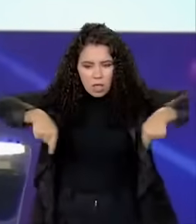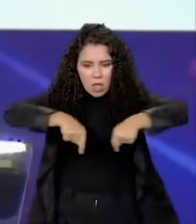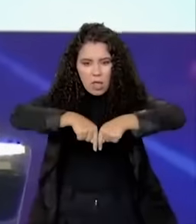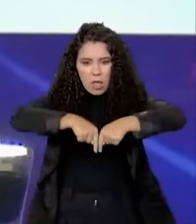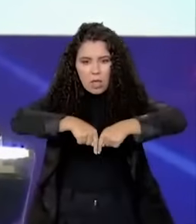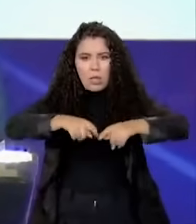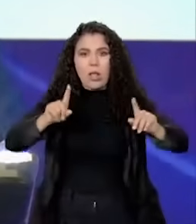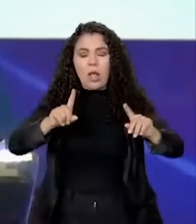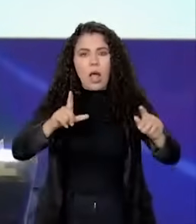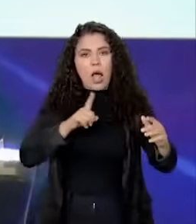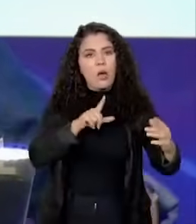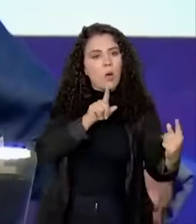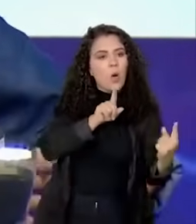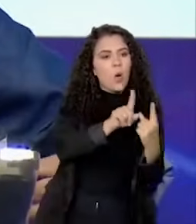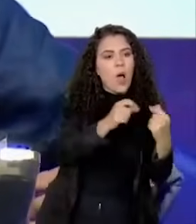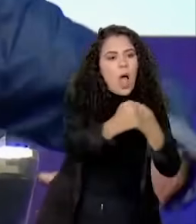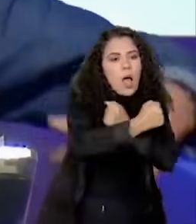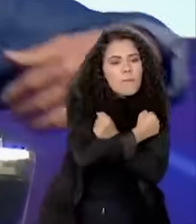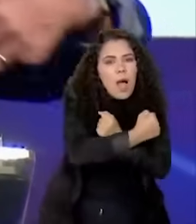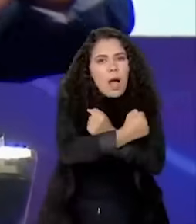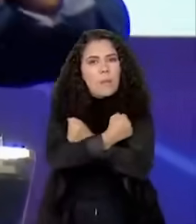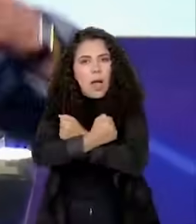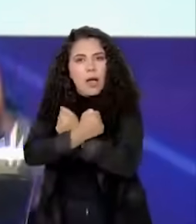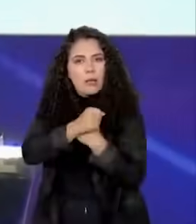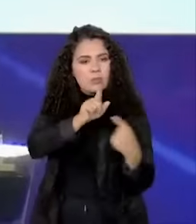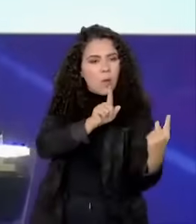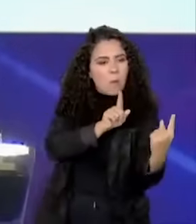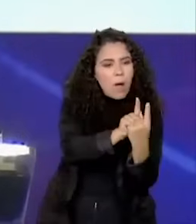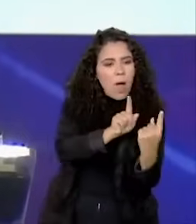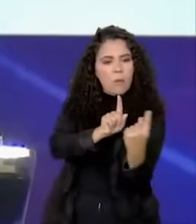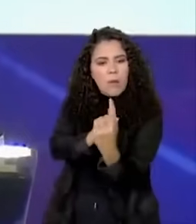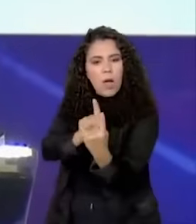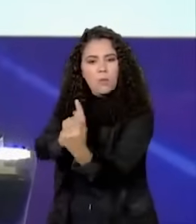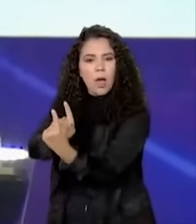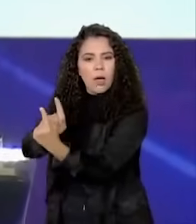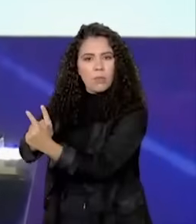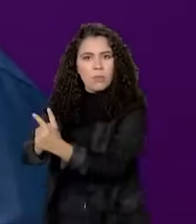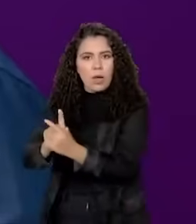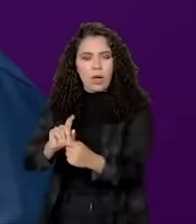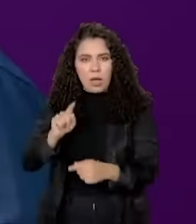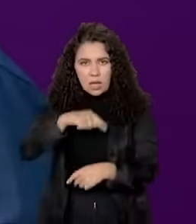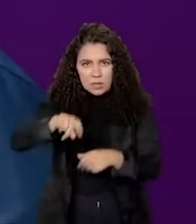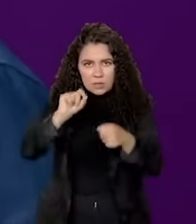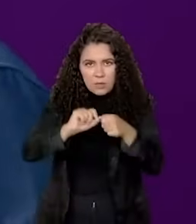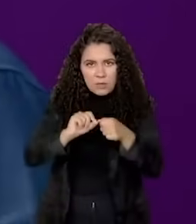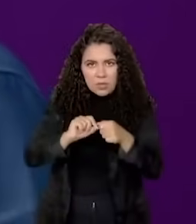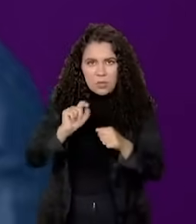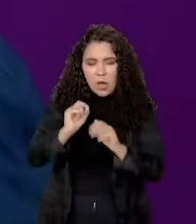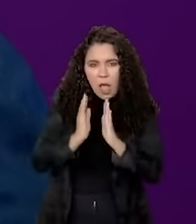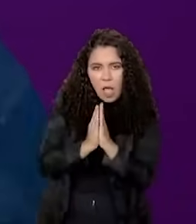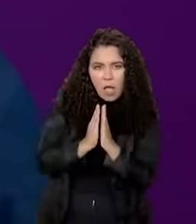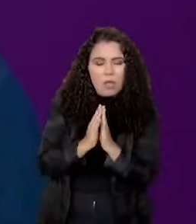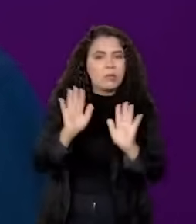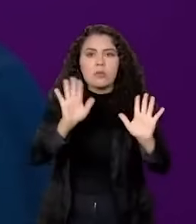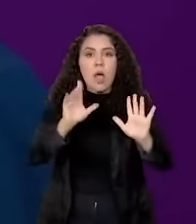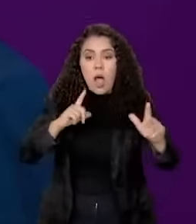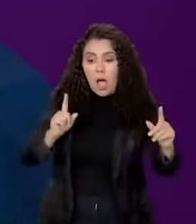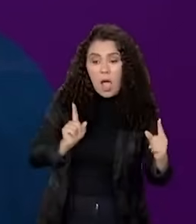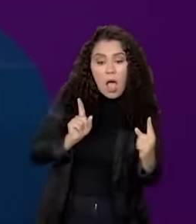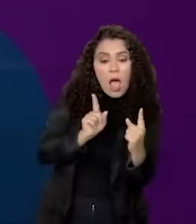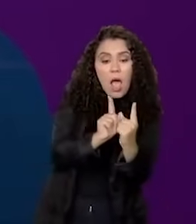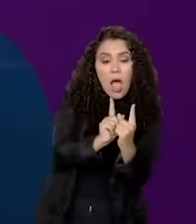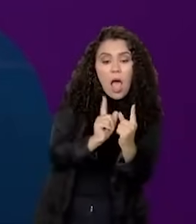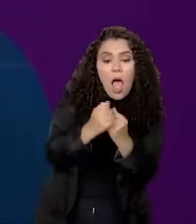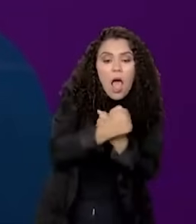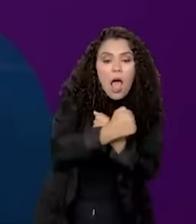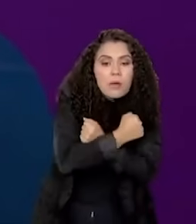jogadoras se abraçam ou todos os jogadores se abraçam. Eles não estão rezando. Naquele abraço que eles estão dando,